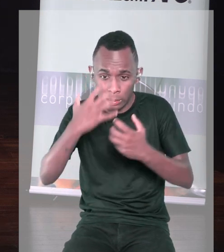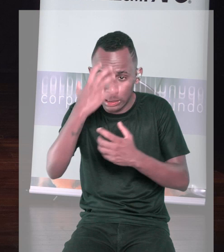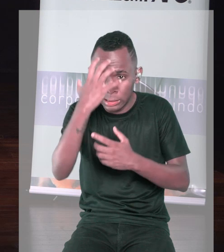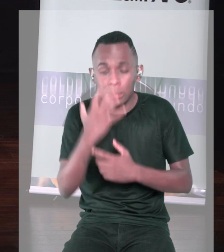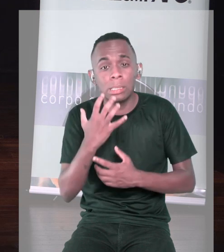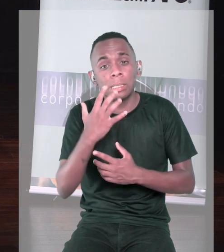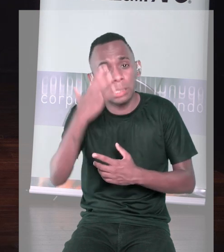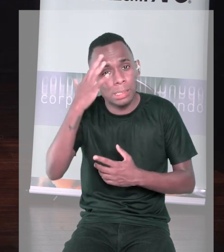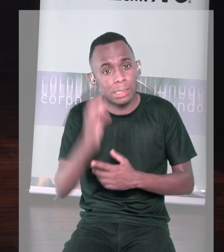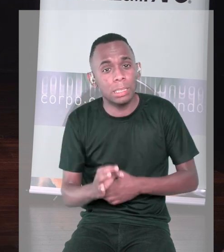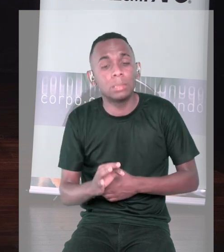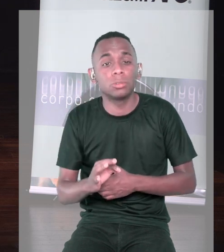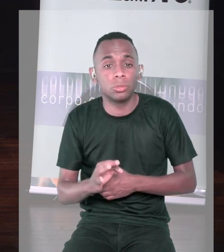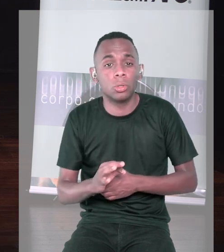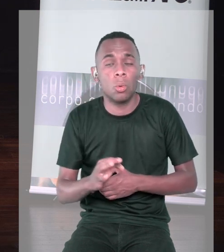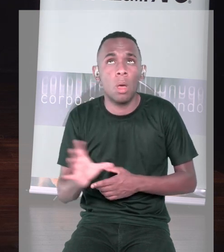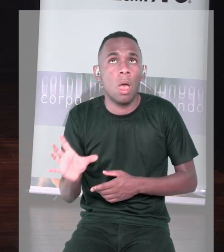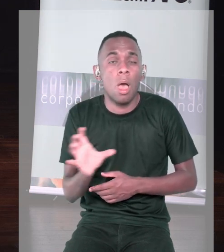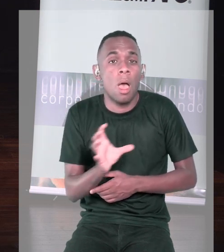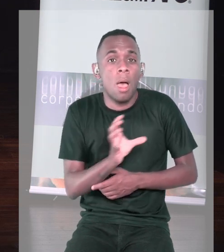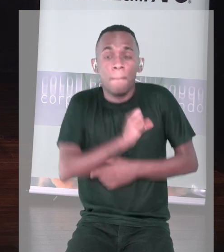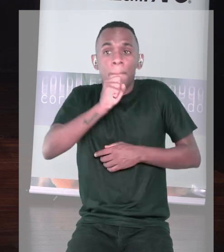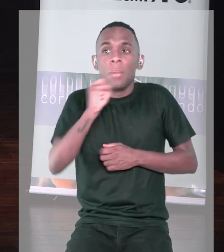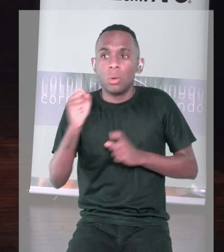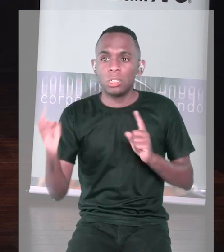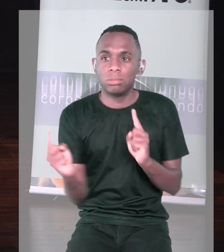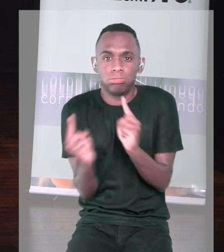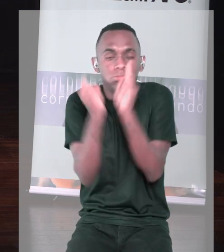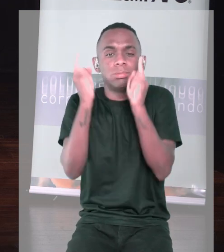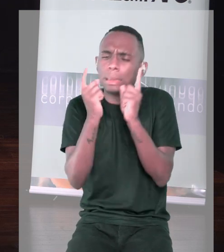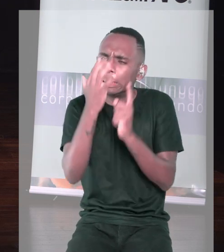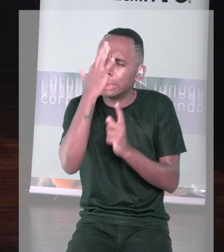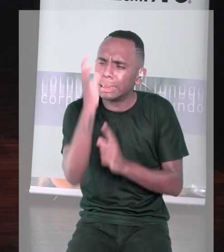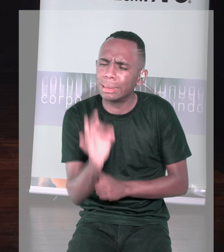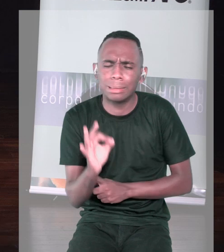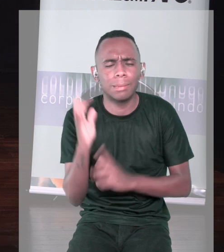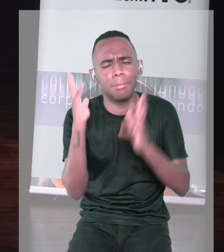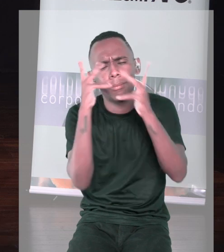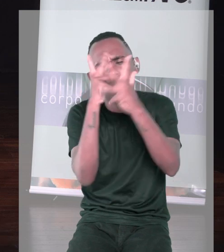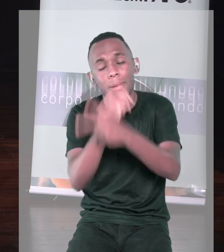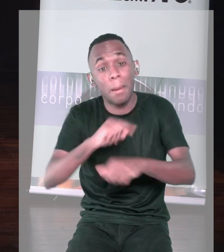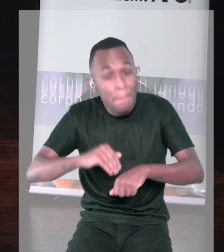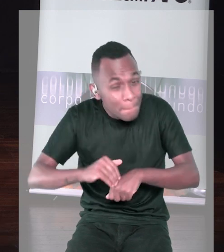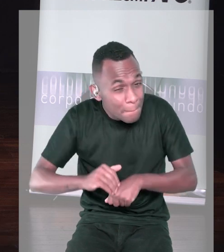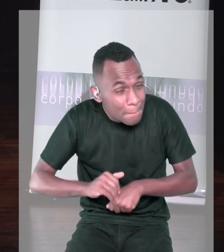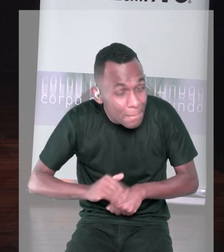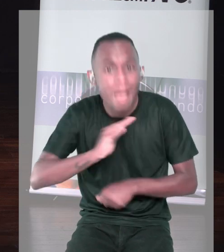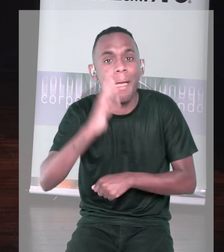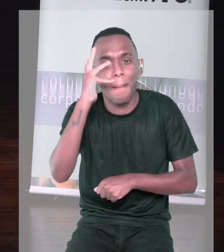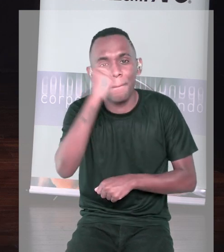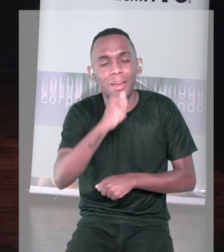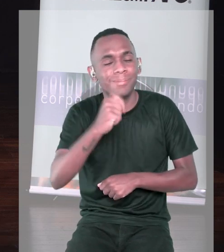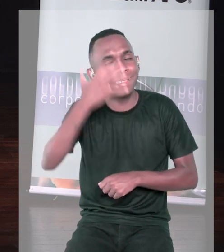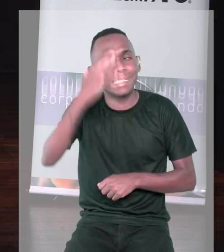os amantes, de que uma paixão súbita os uniu. É bela essa certeza, mas é ainda